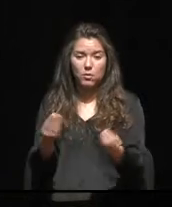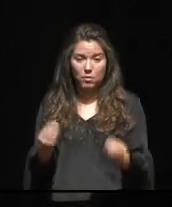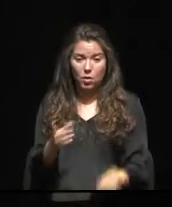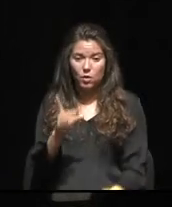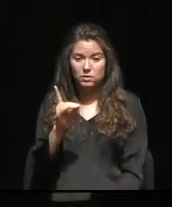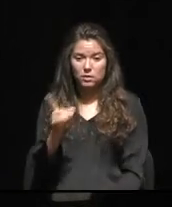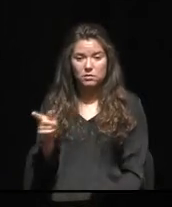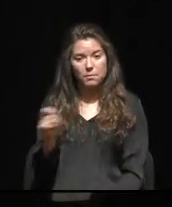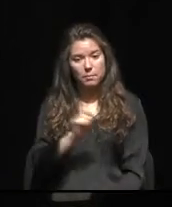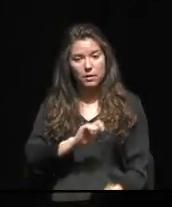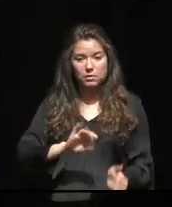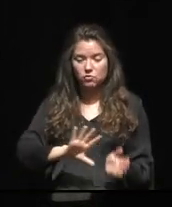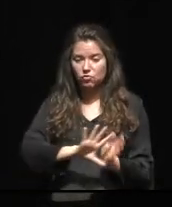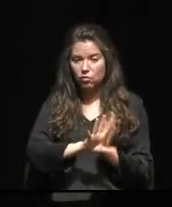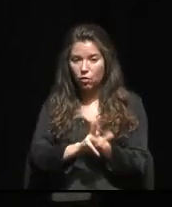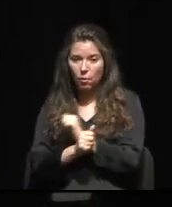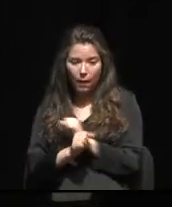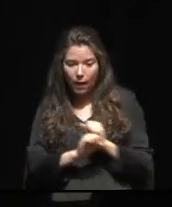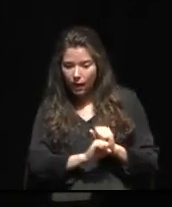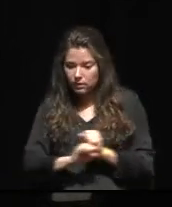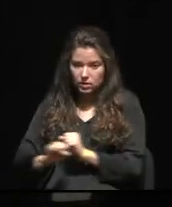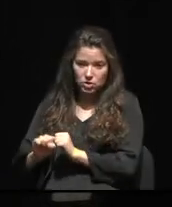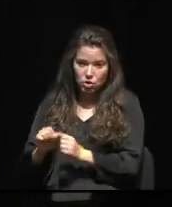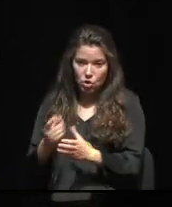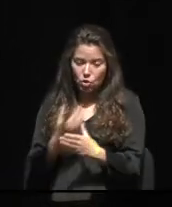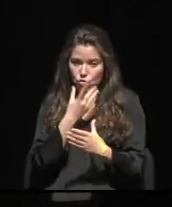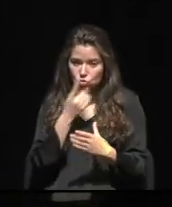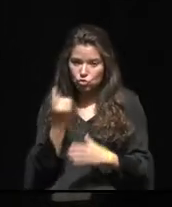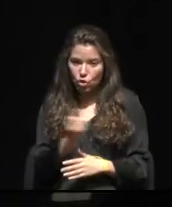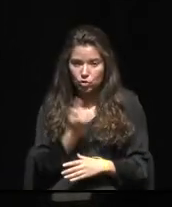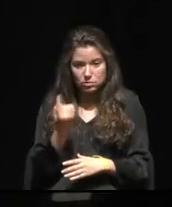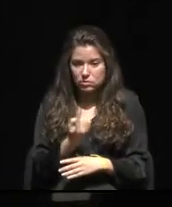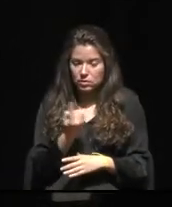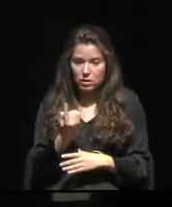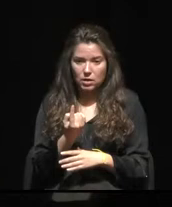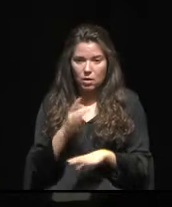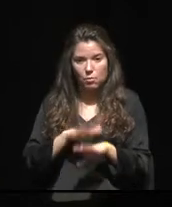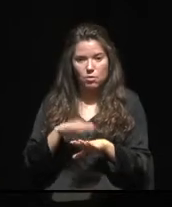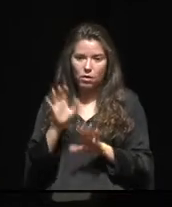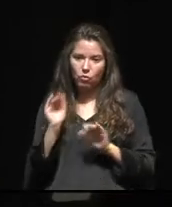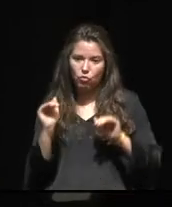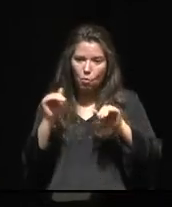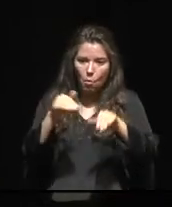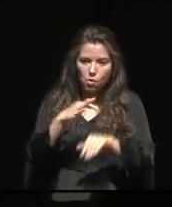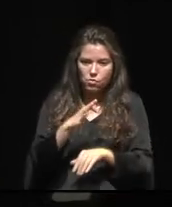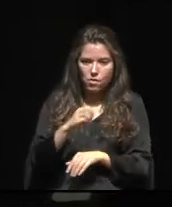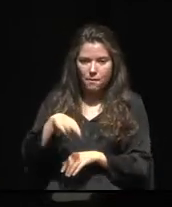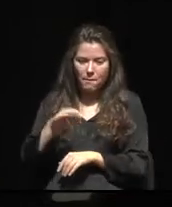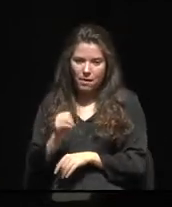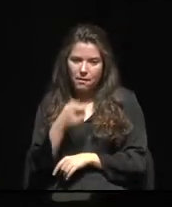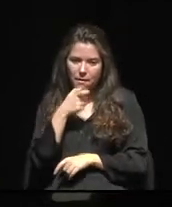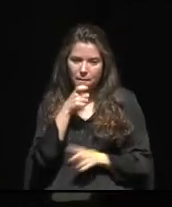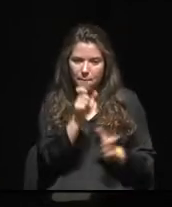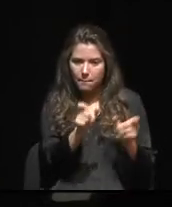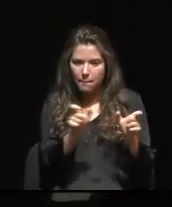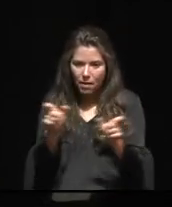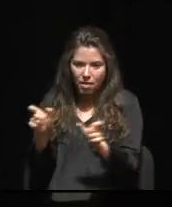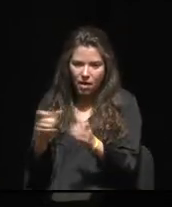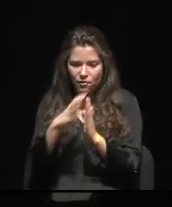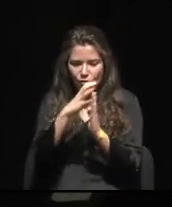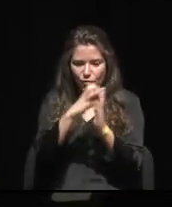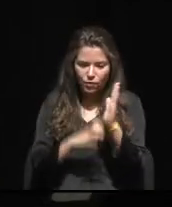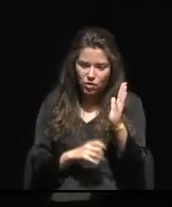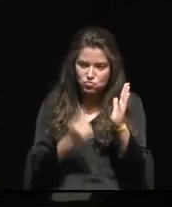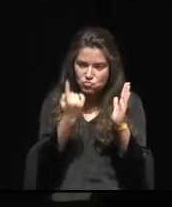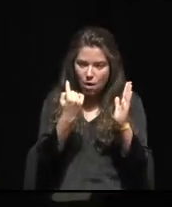se meses raptadas se meses sozinhas à Mercer dos monros do amá e nem uma palavra no no no texto do